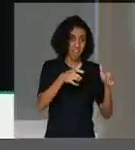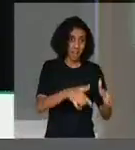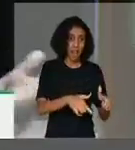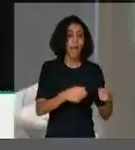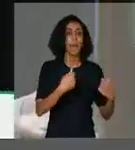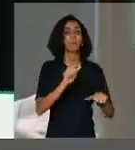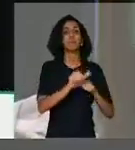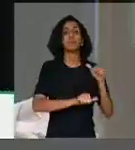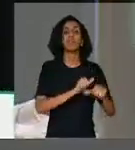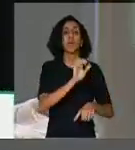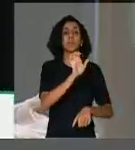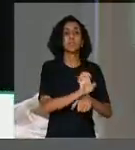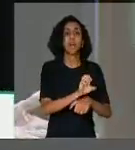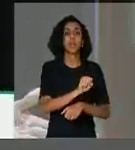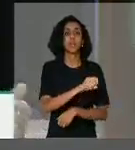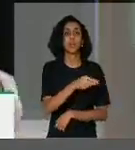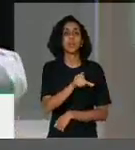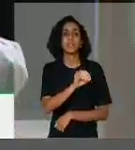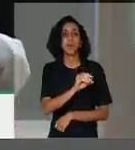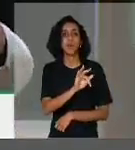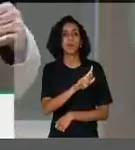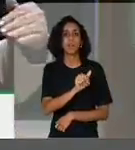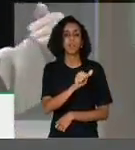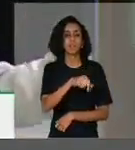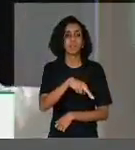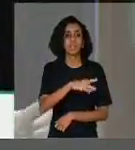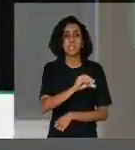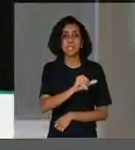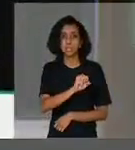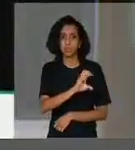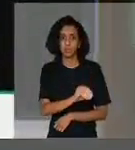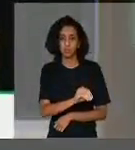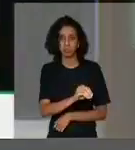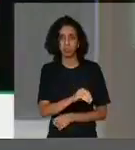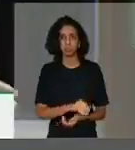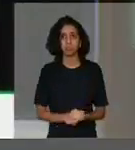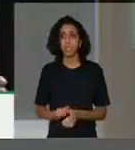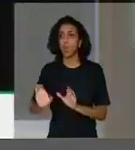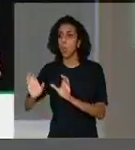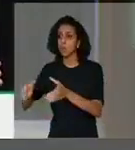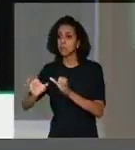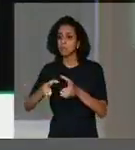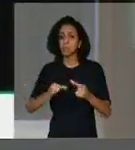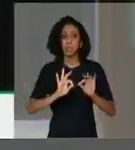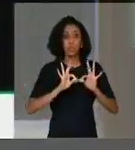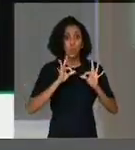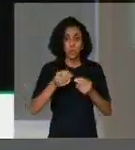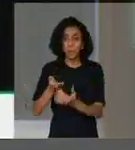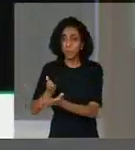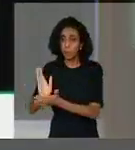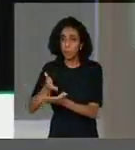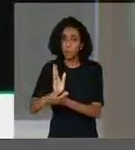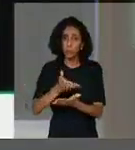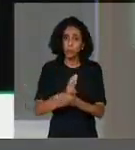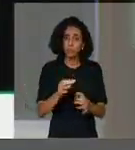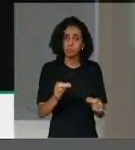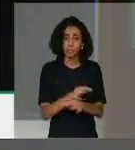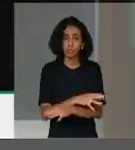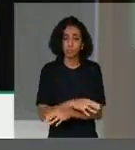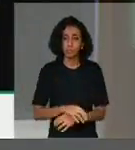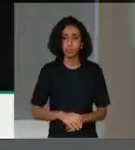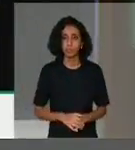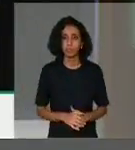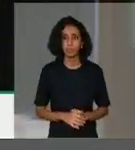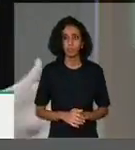estado do Rio São Francisco. É um projeto nosso, aprovado aqui em todas as comissões, aguardando que essa